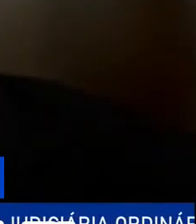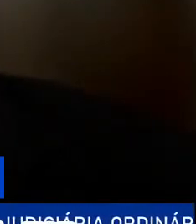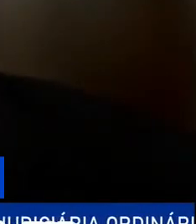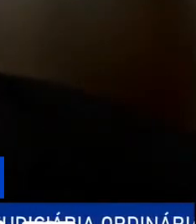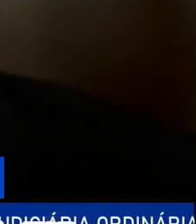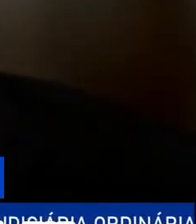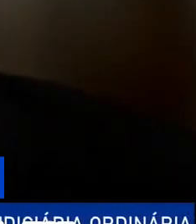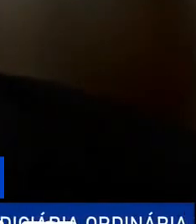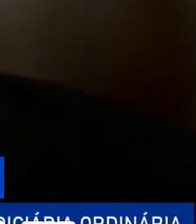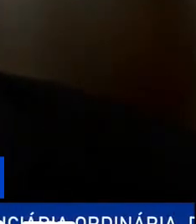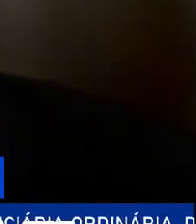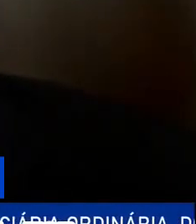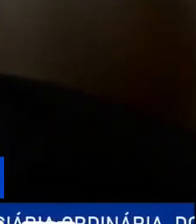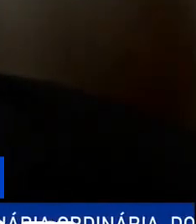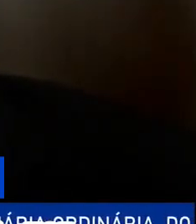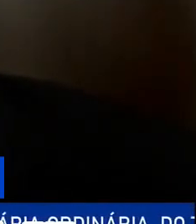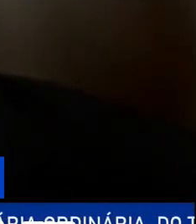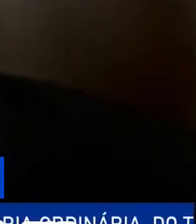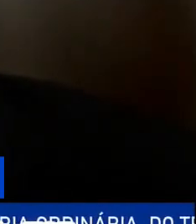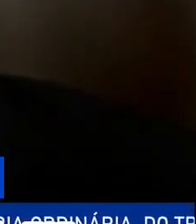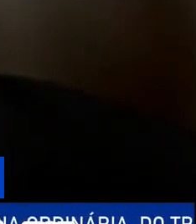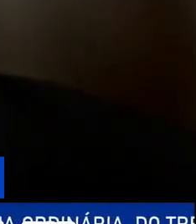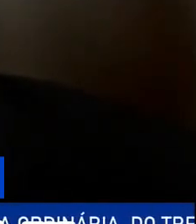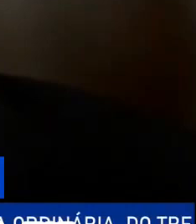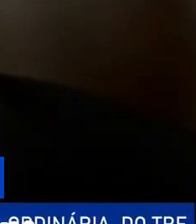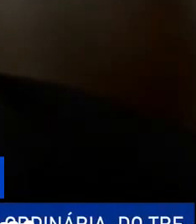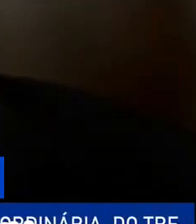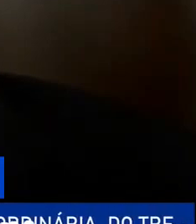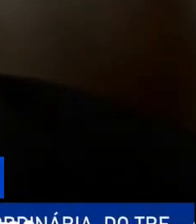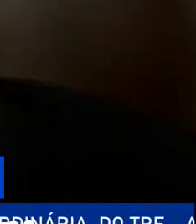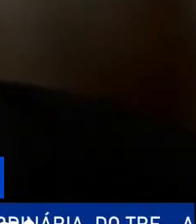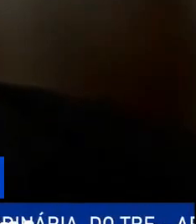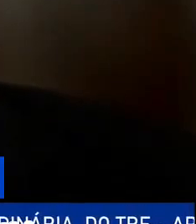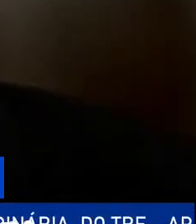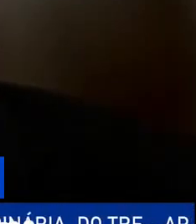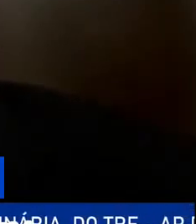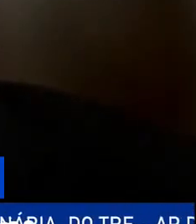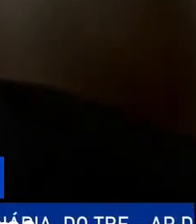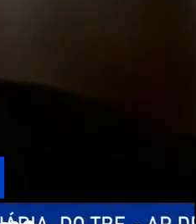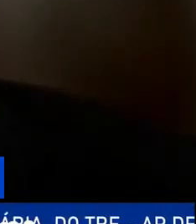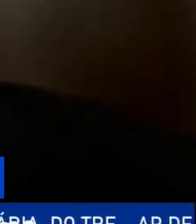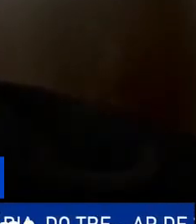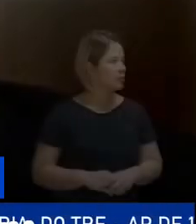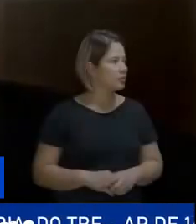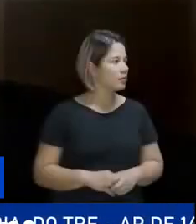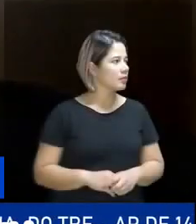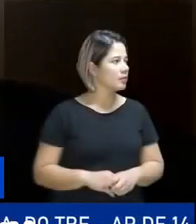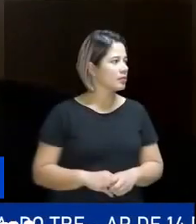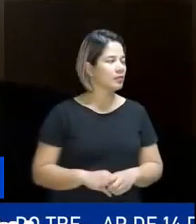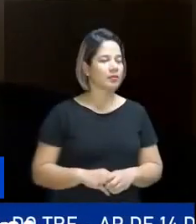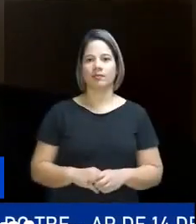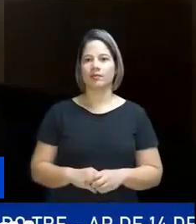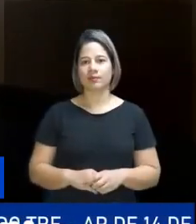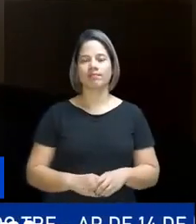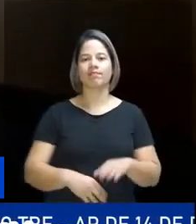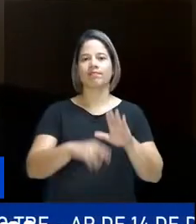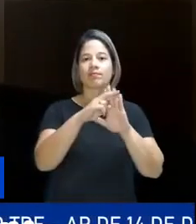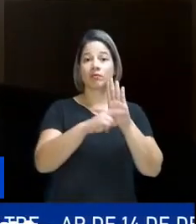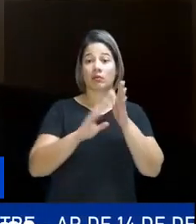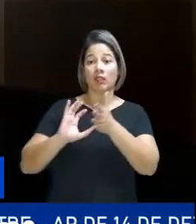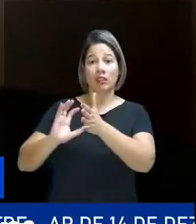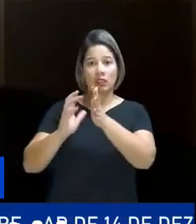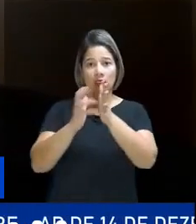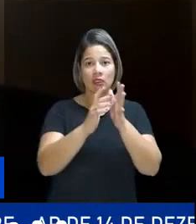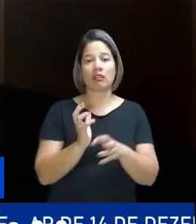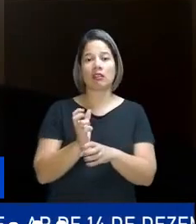A terceira, sobre a última falha, diz o regulamento do TSE, que regulamenta as finanças e a contabilidade dos partidos, que